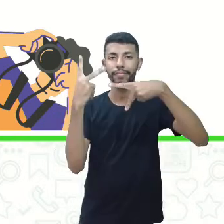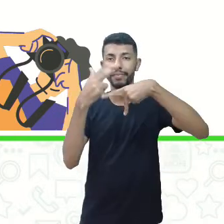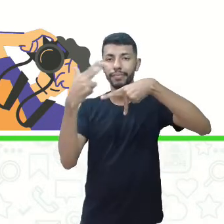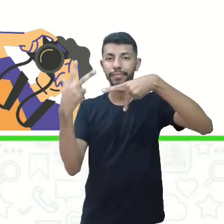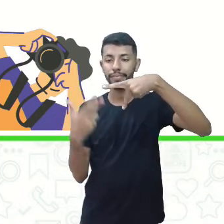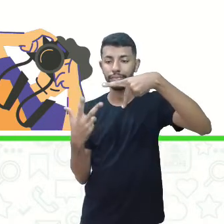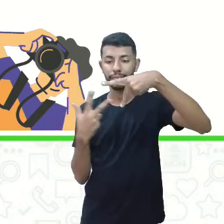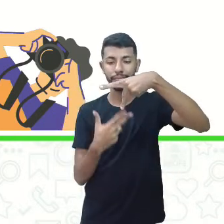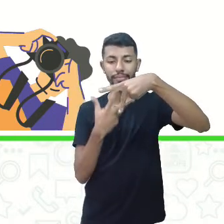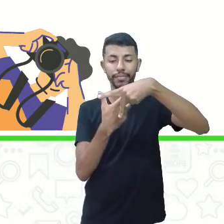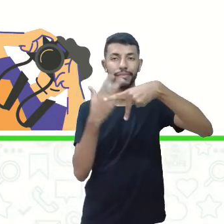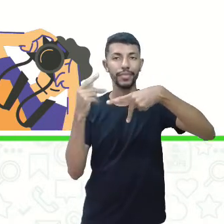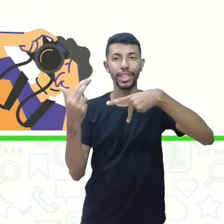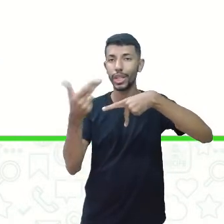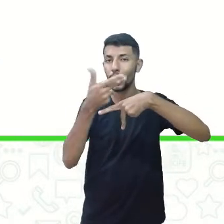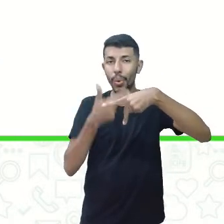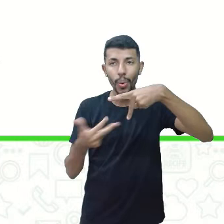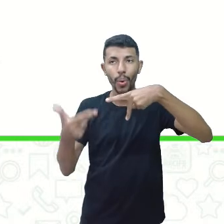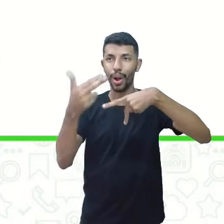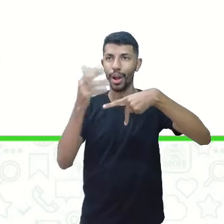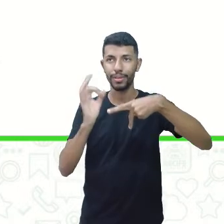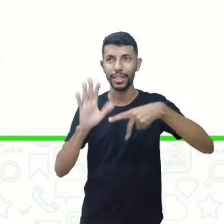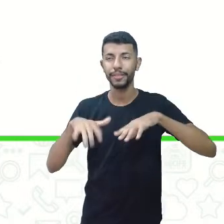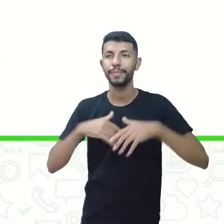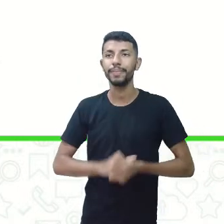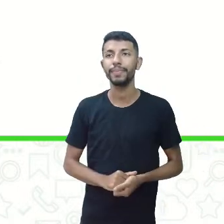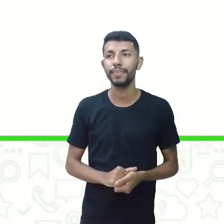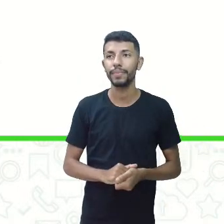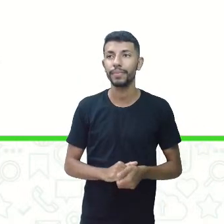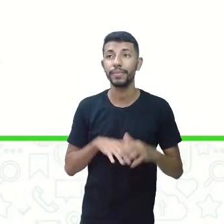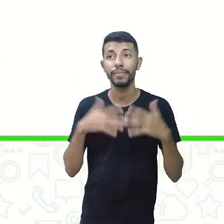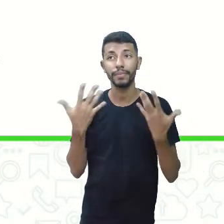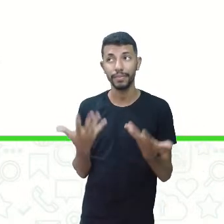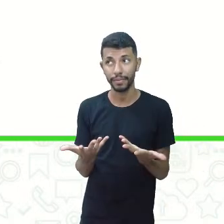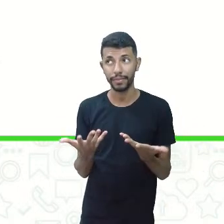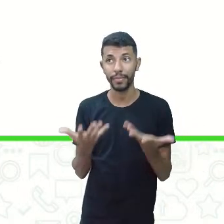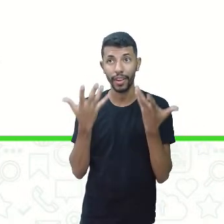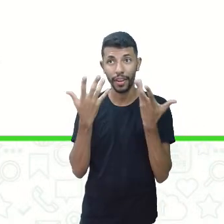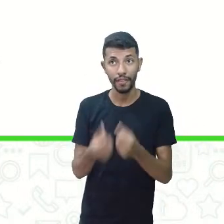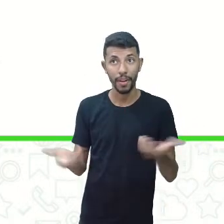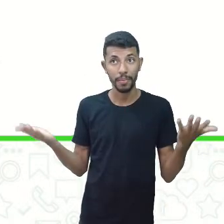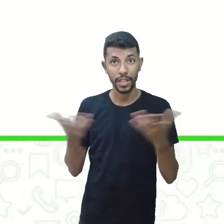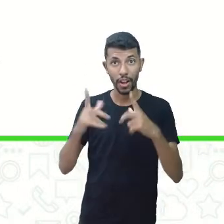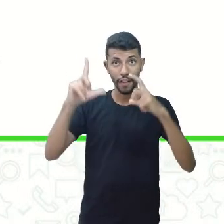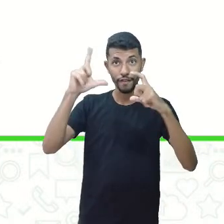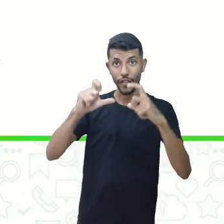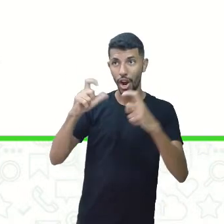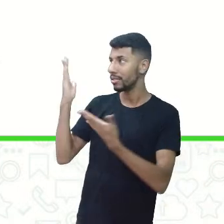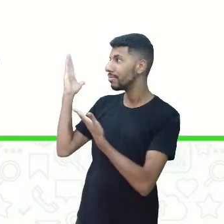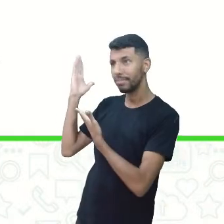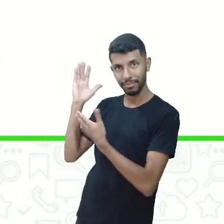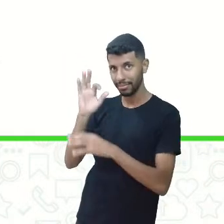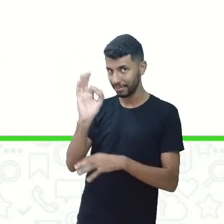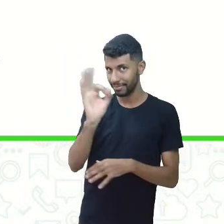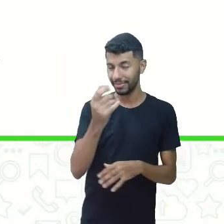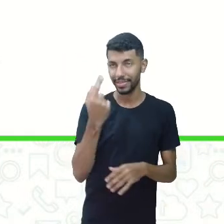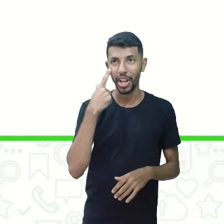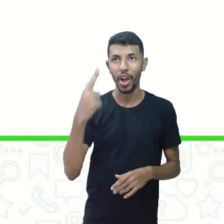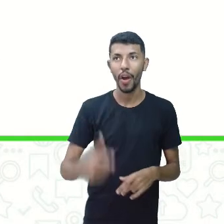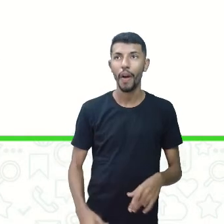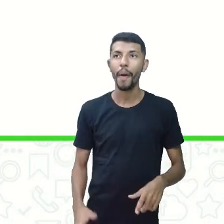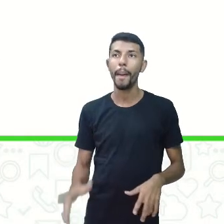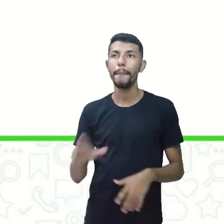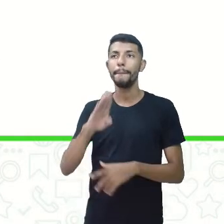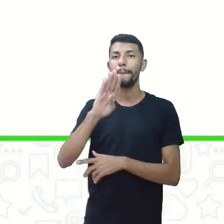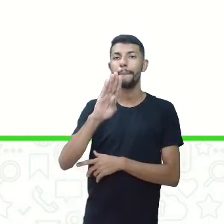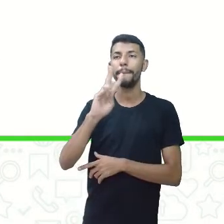à segunda potência, ok? Vamos lá. Vamos fotografar essa aqui agora. Gente, Bhaskara, não é?